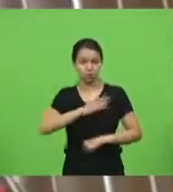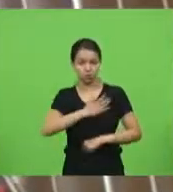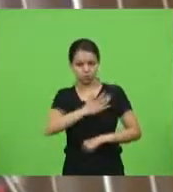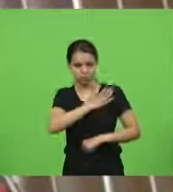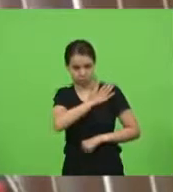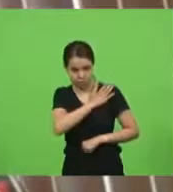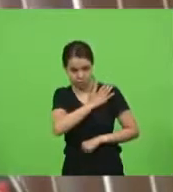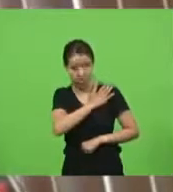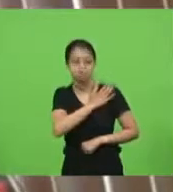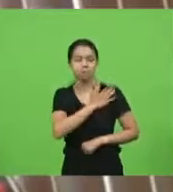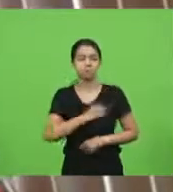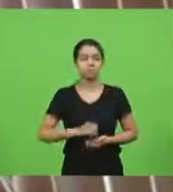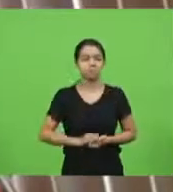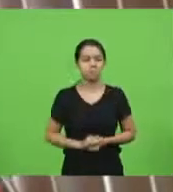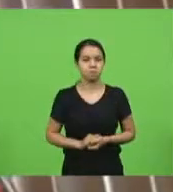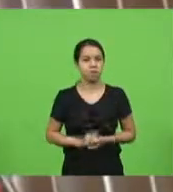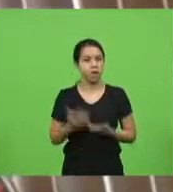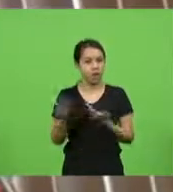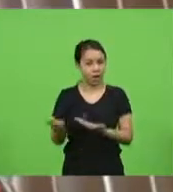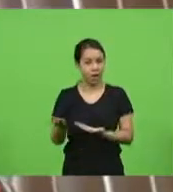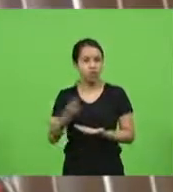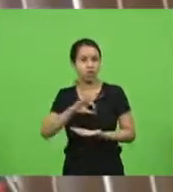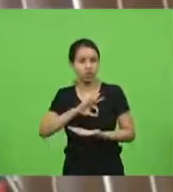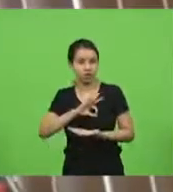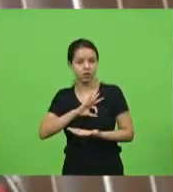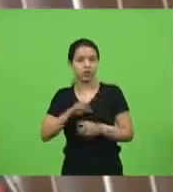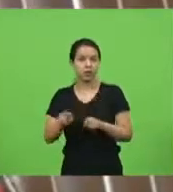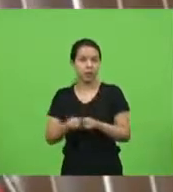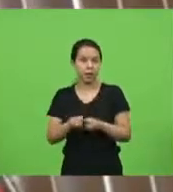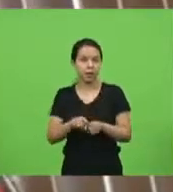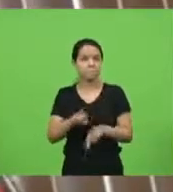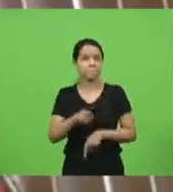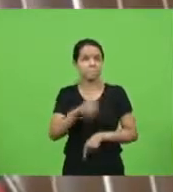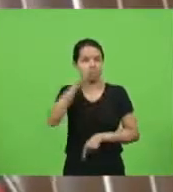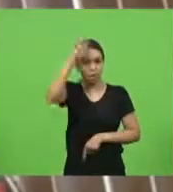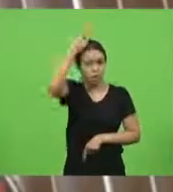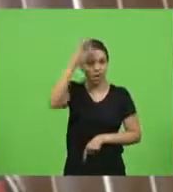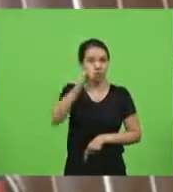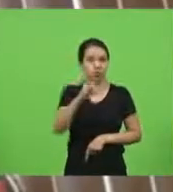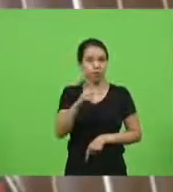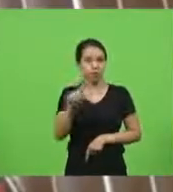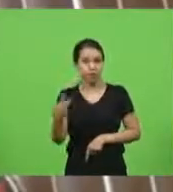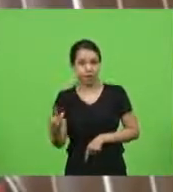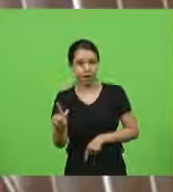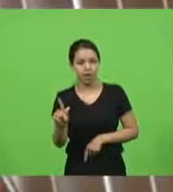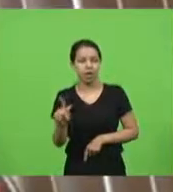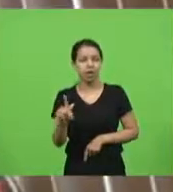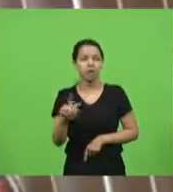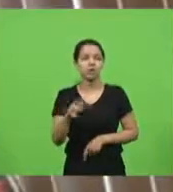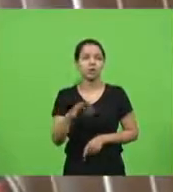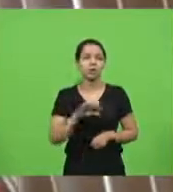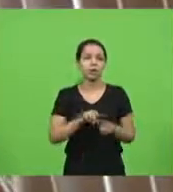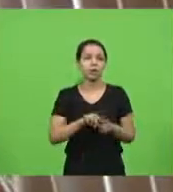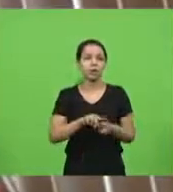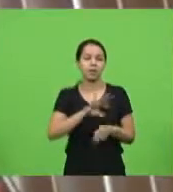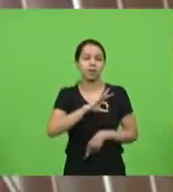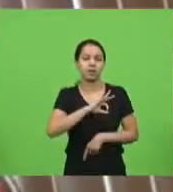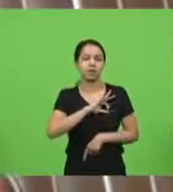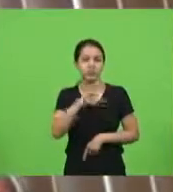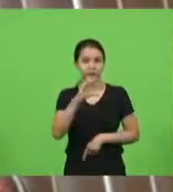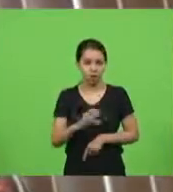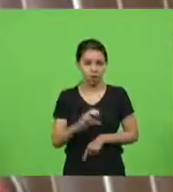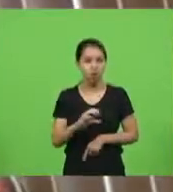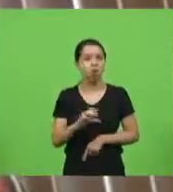Segurança Pública, tanto a Polícia, como o Bombeiro, como o IGP, como a Polícia Civil, os seus gestores são os